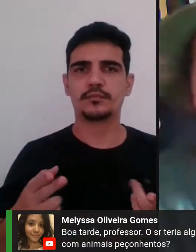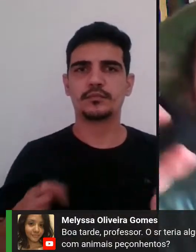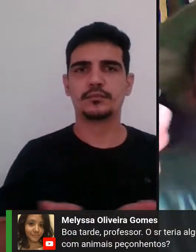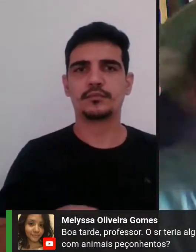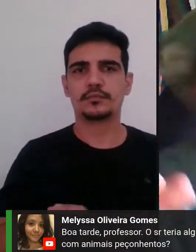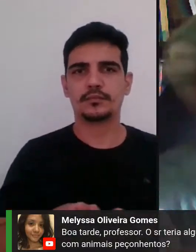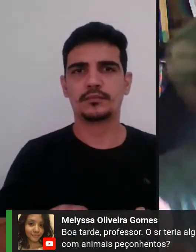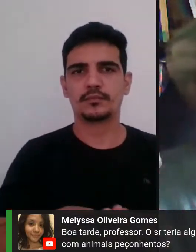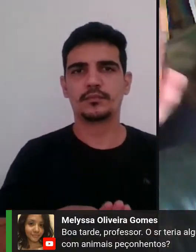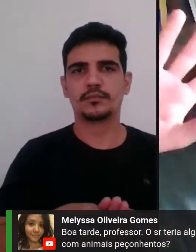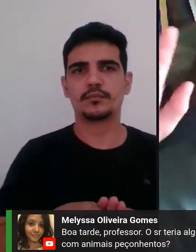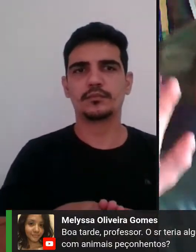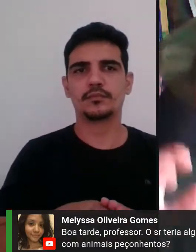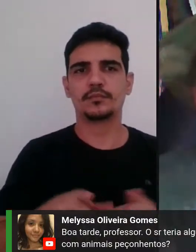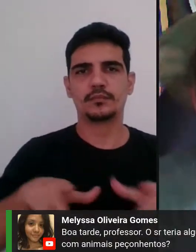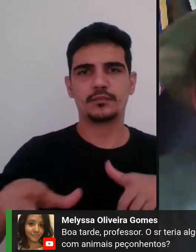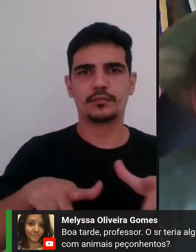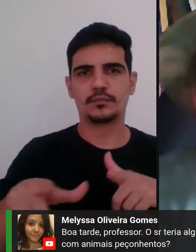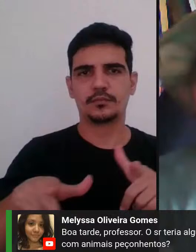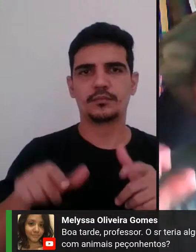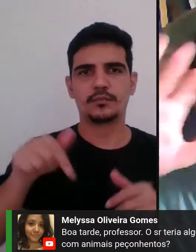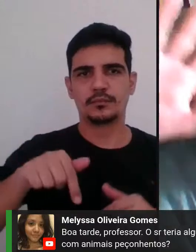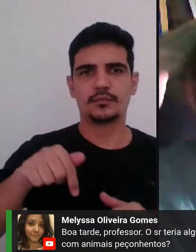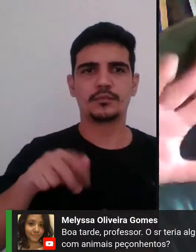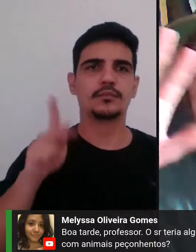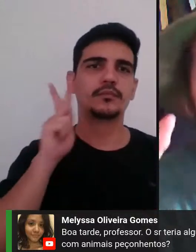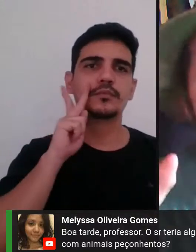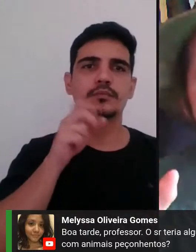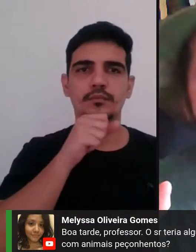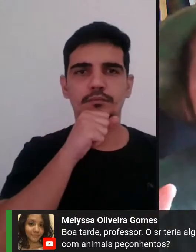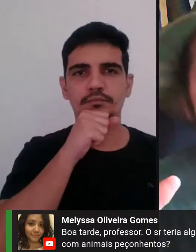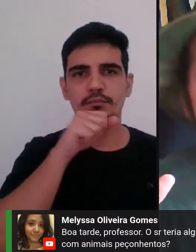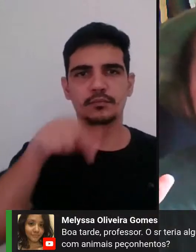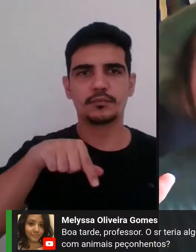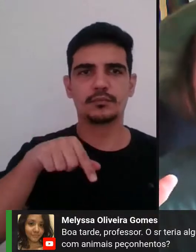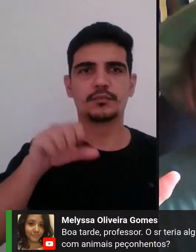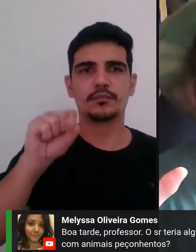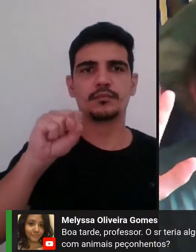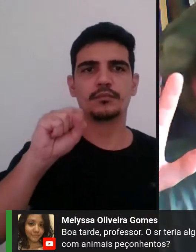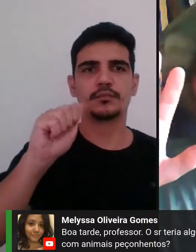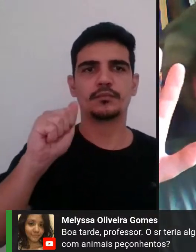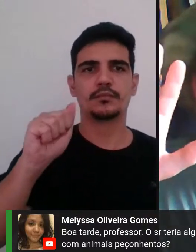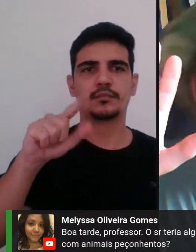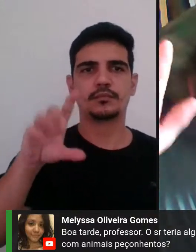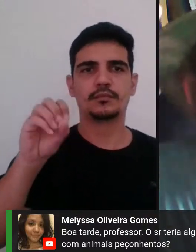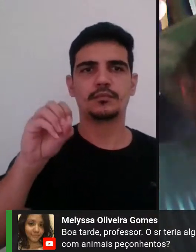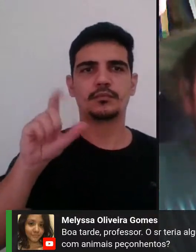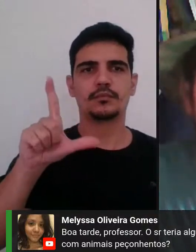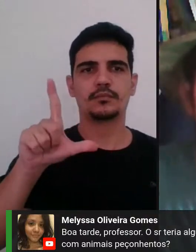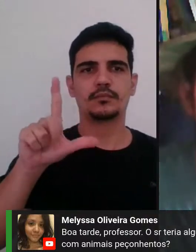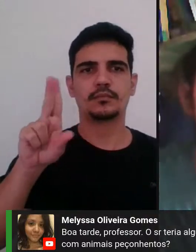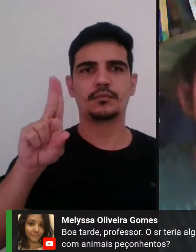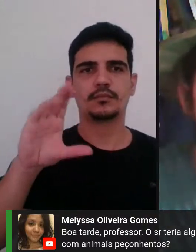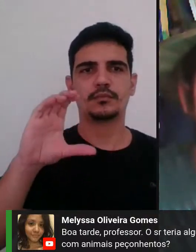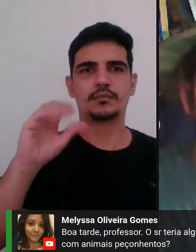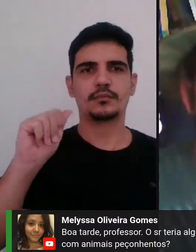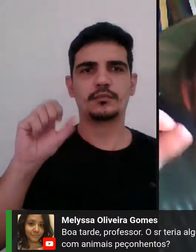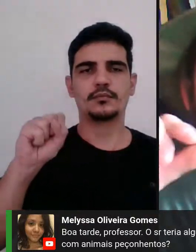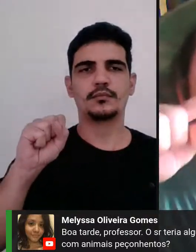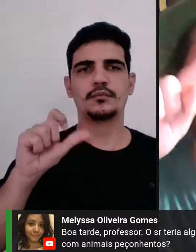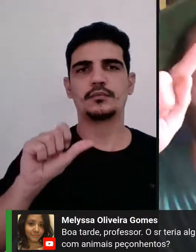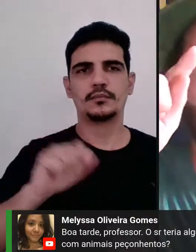trabalha, que eu trabalho, por exemplo, a Larissa estudou, enfim, aqui em Porto Velho, que é essa outra. Mas claro, você pode escolher qualquer uma na sua região. E aí fez